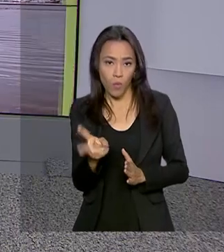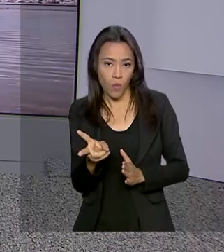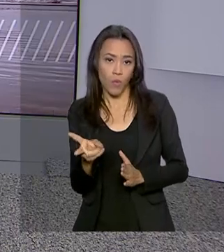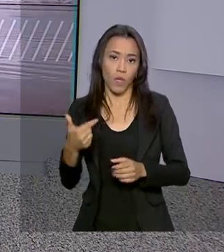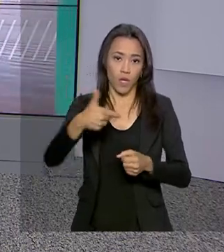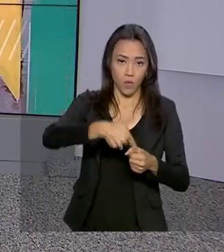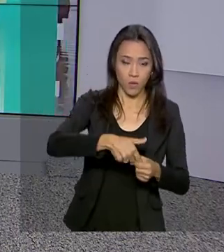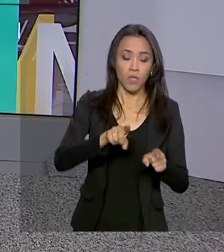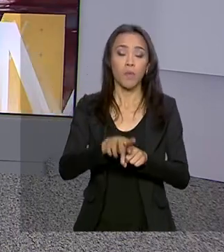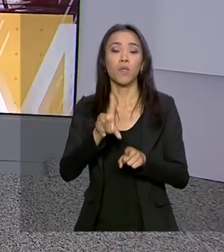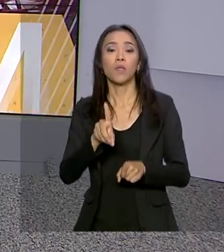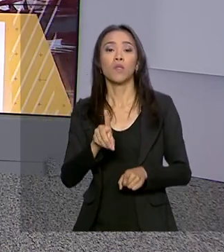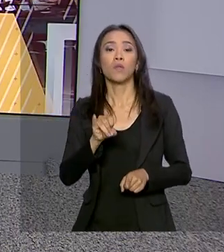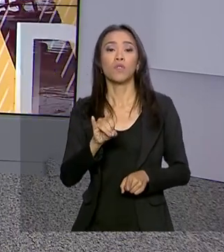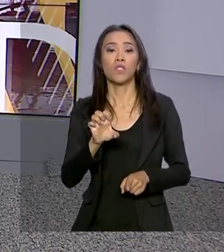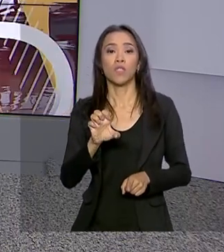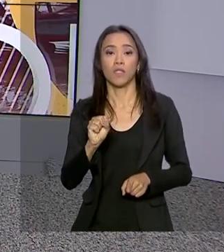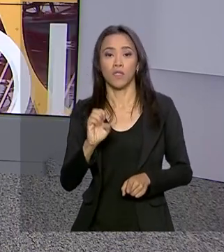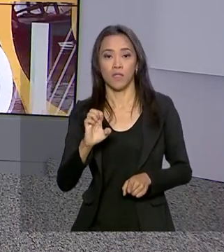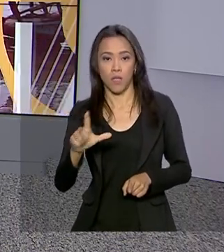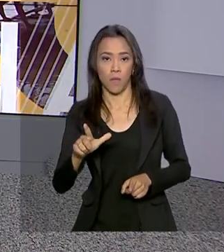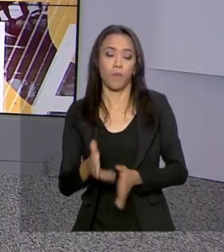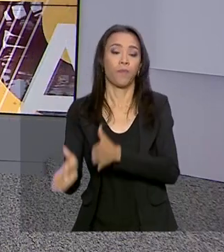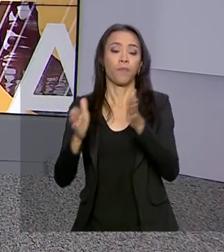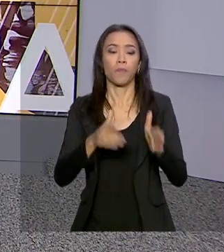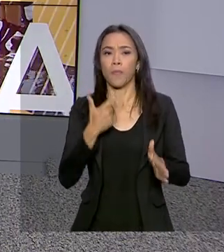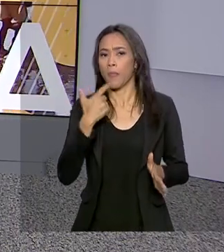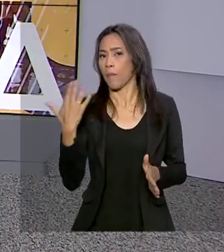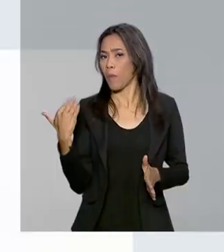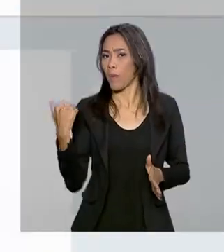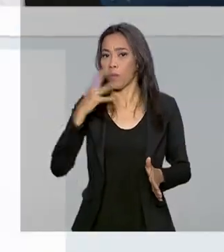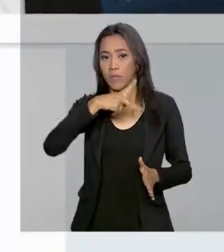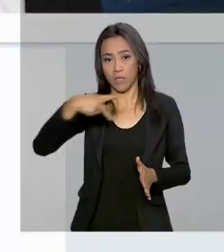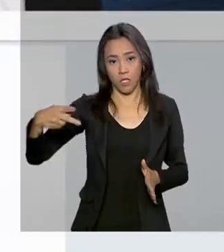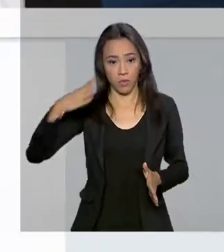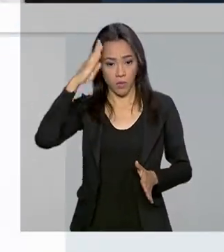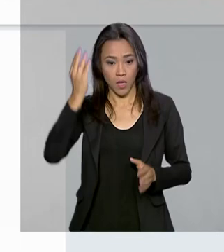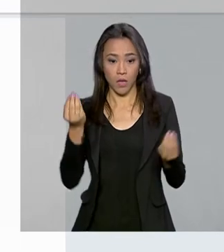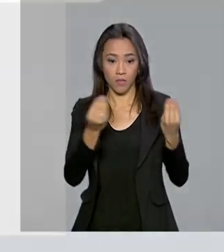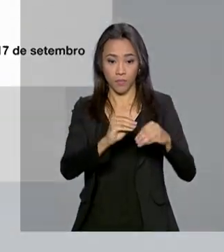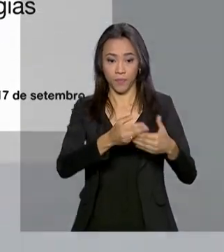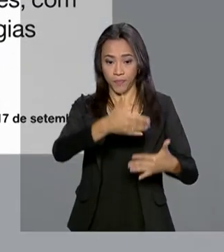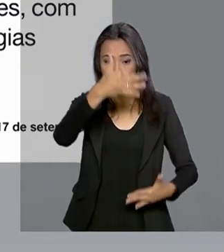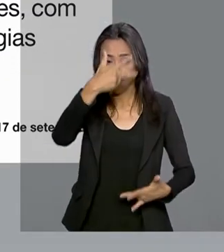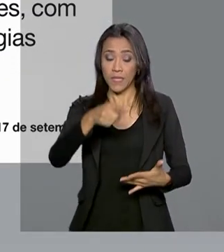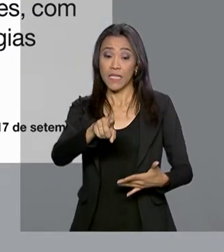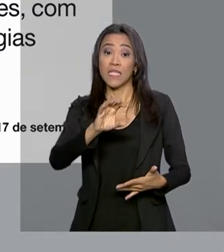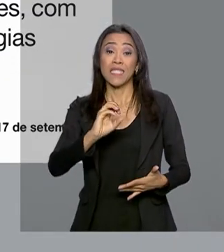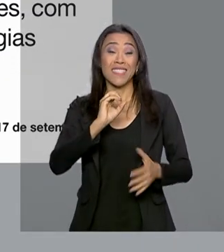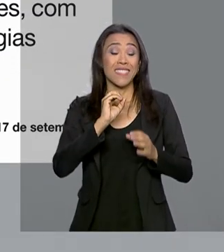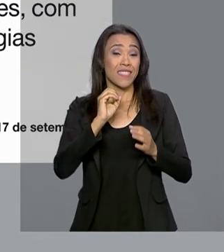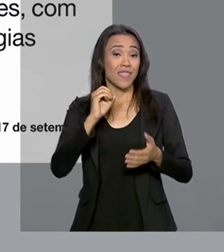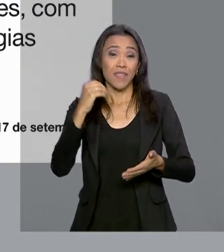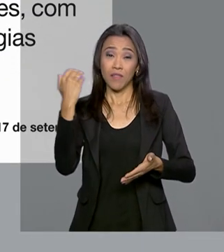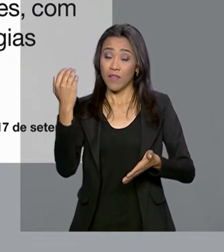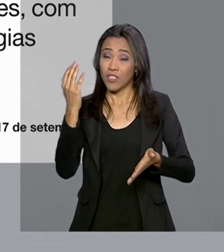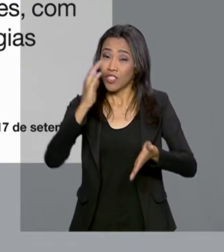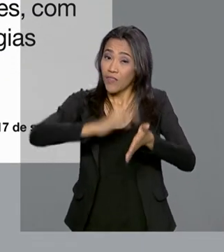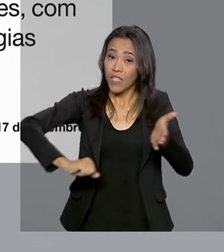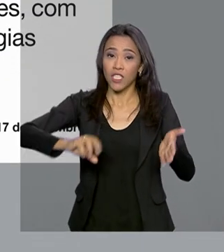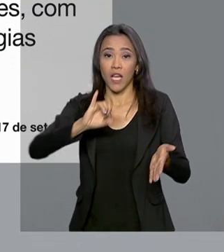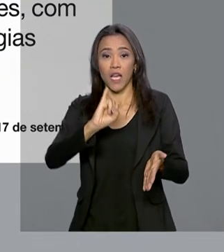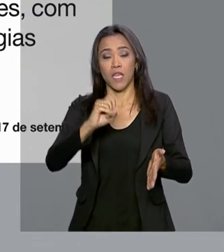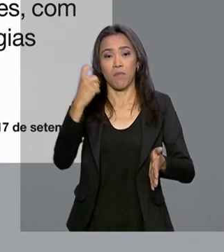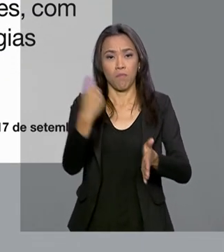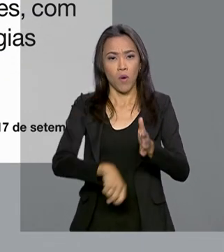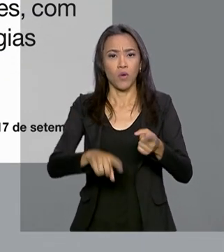e agora há pouco pelas redes sociais o presidente jair bolsonaro disse que está gerando impostos de centenas de produtos como equipamentos